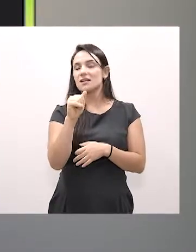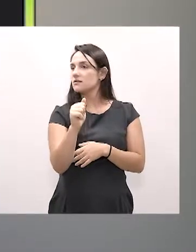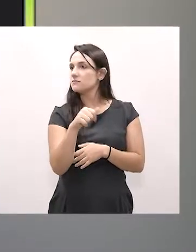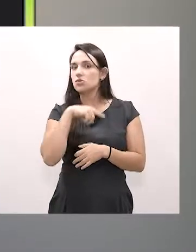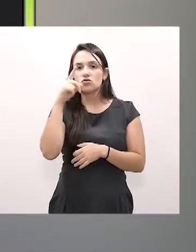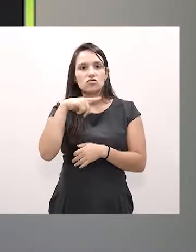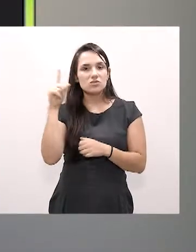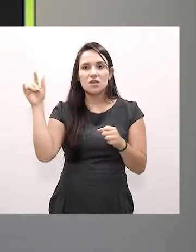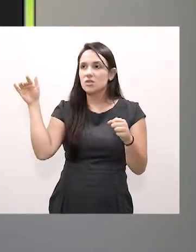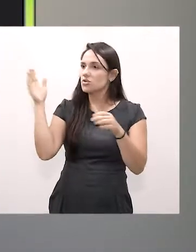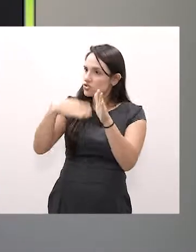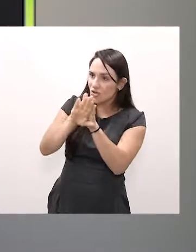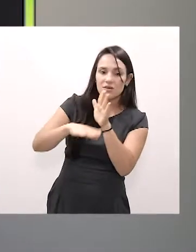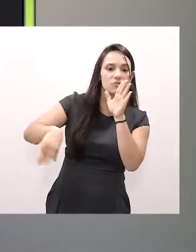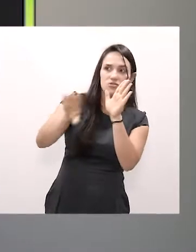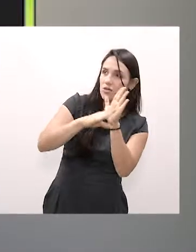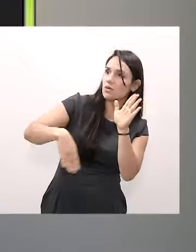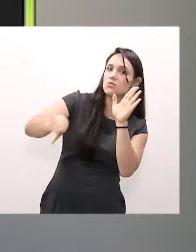que tem